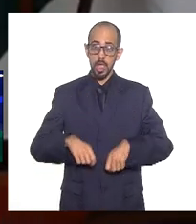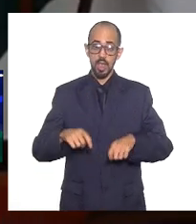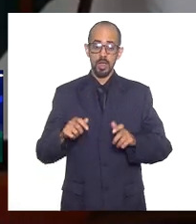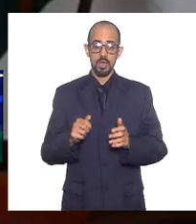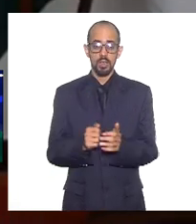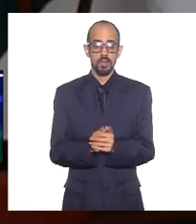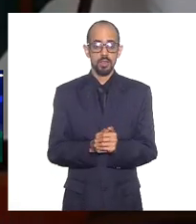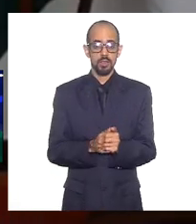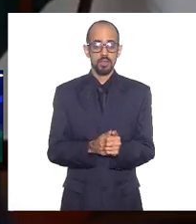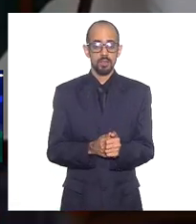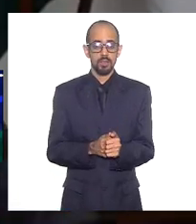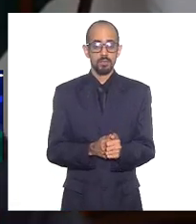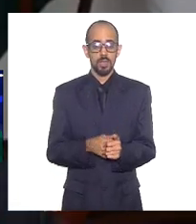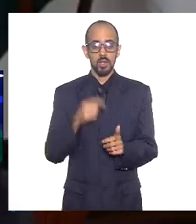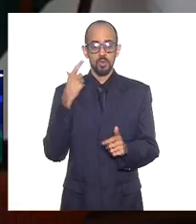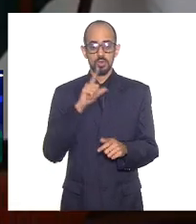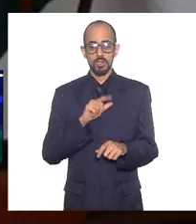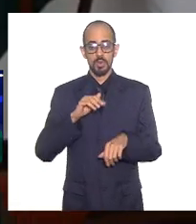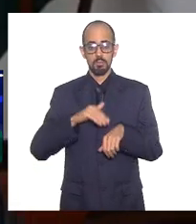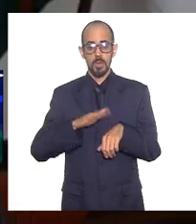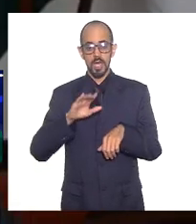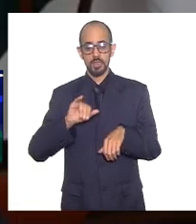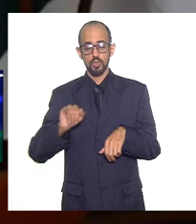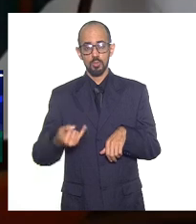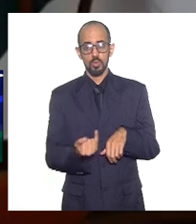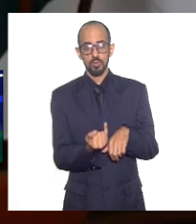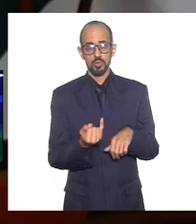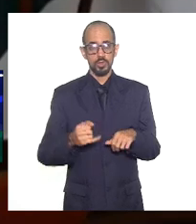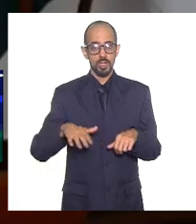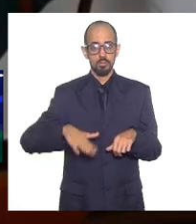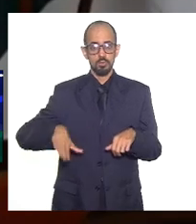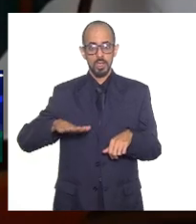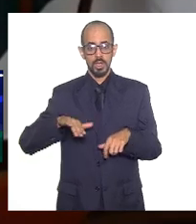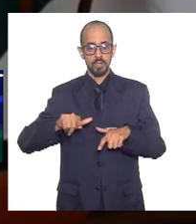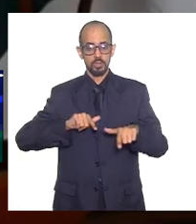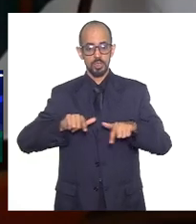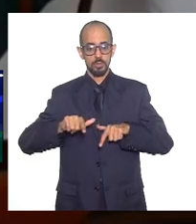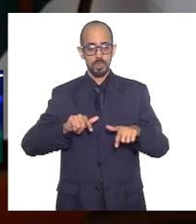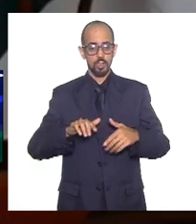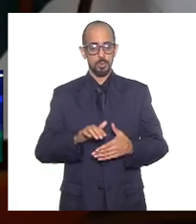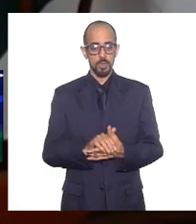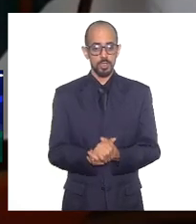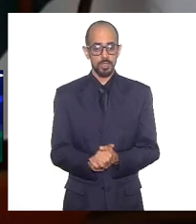de gerar mais oportunidades e um mercado de trabalho mais acelerado.